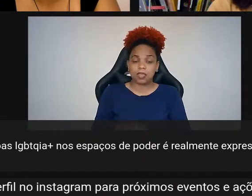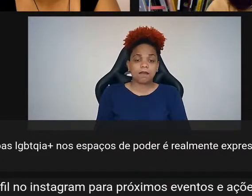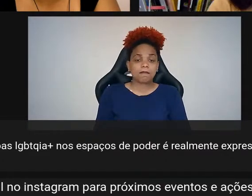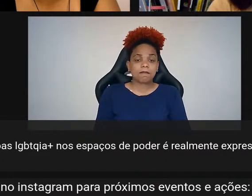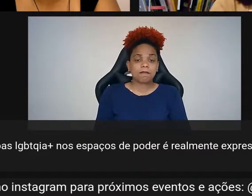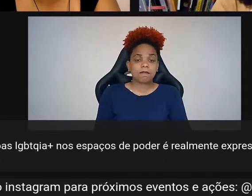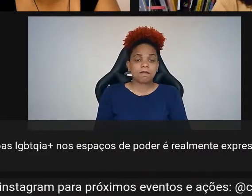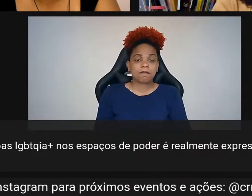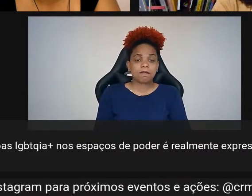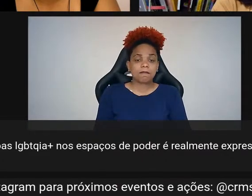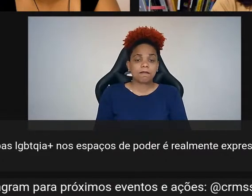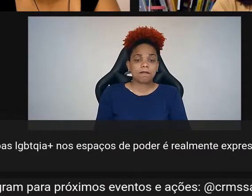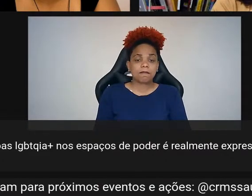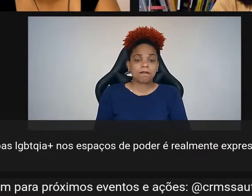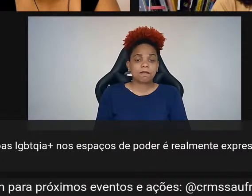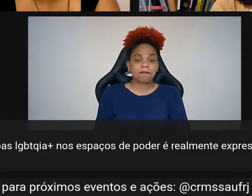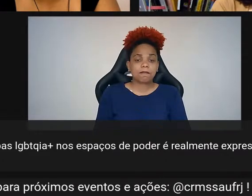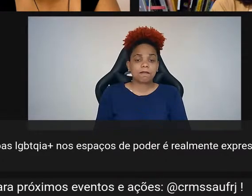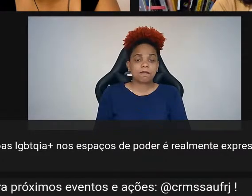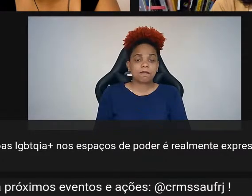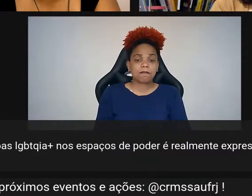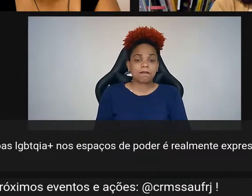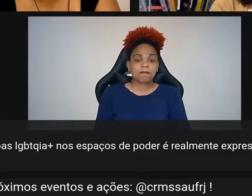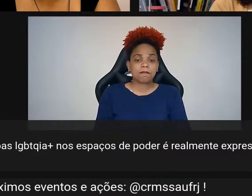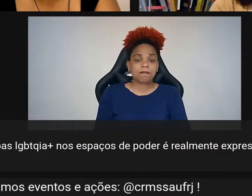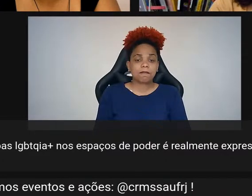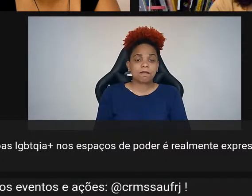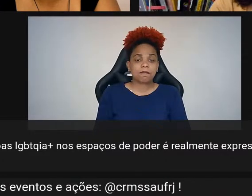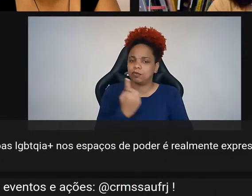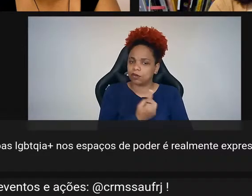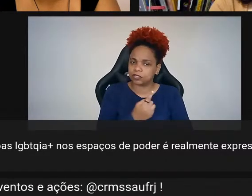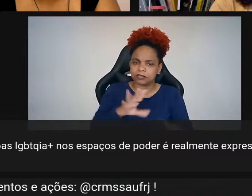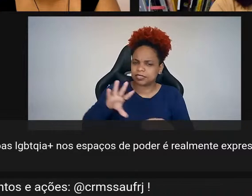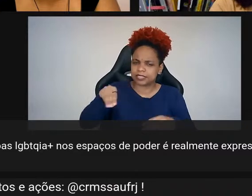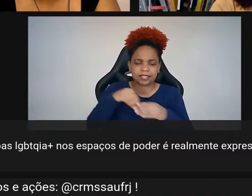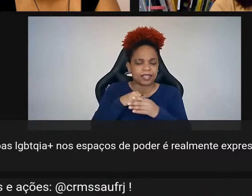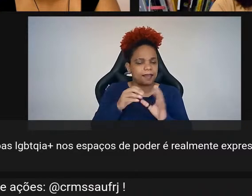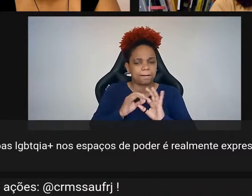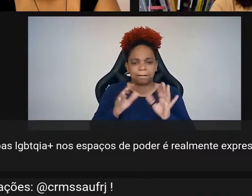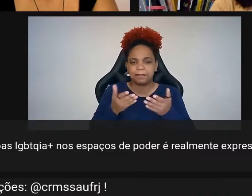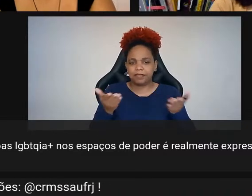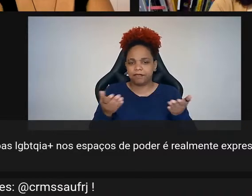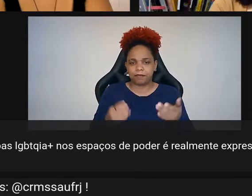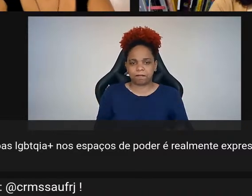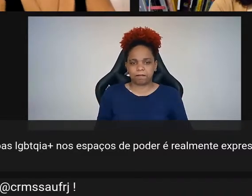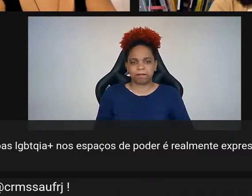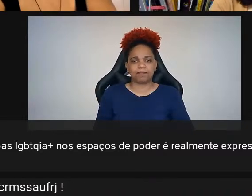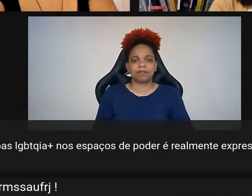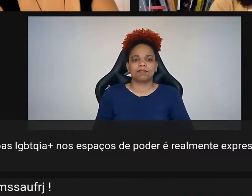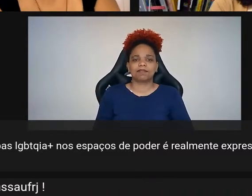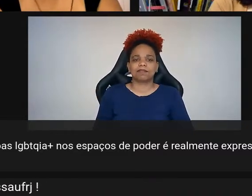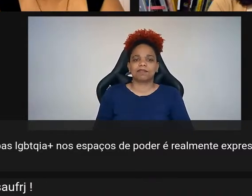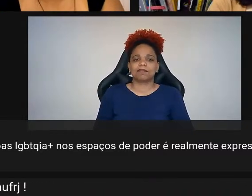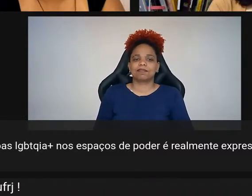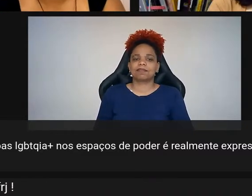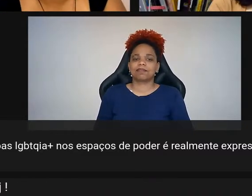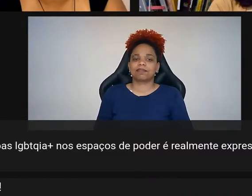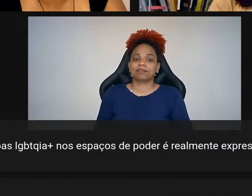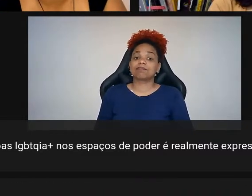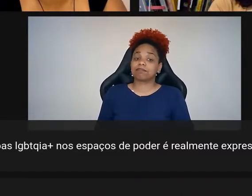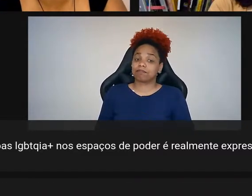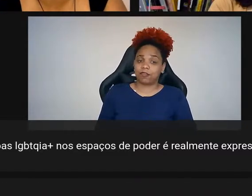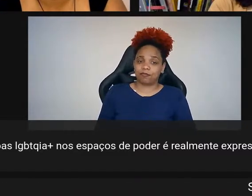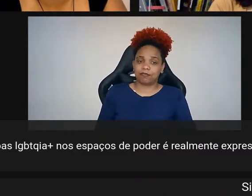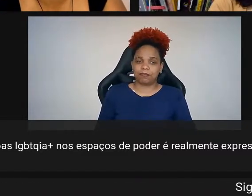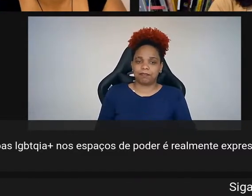questões que você queira colocar aqui para nós, né? Nosso cine, o espaço é todo seu. Tá ótimo. Bem, quero agradecer